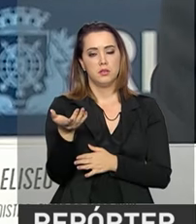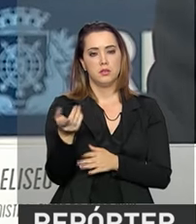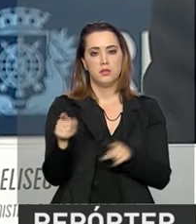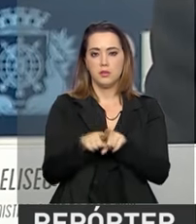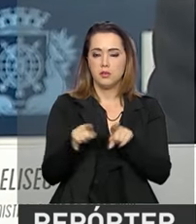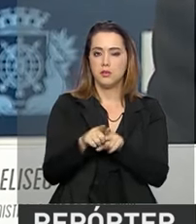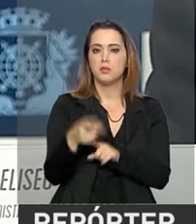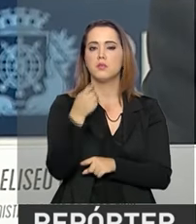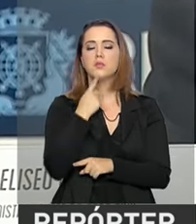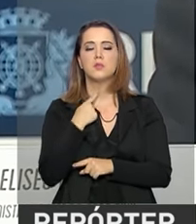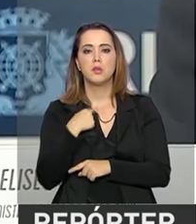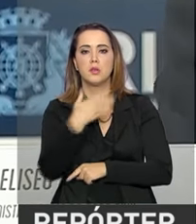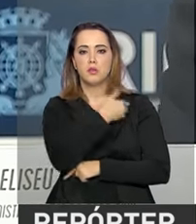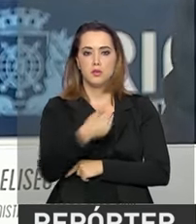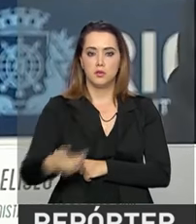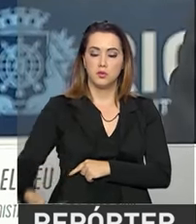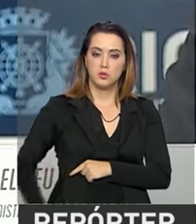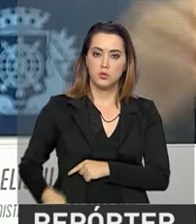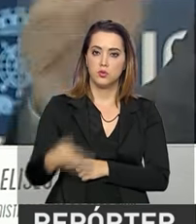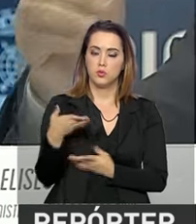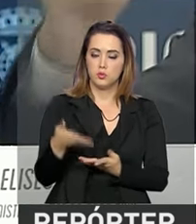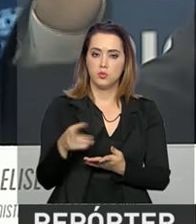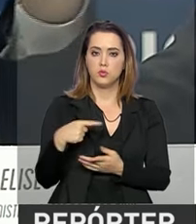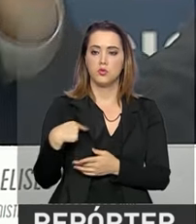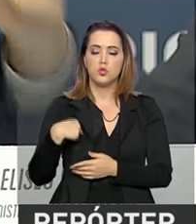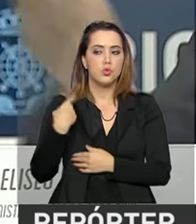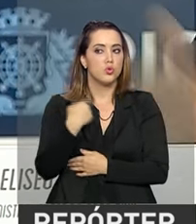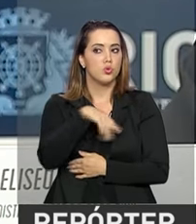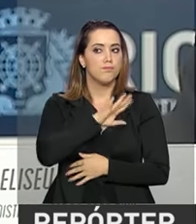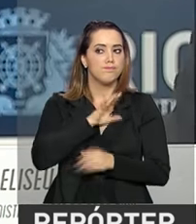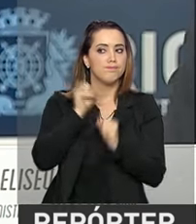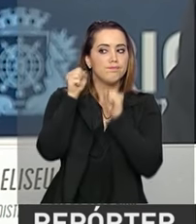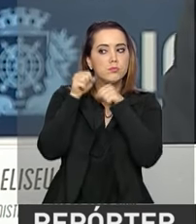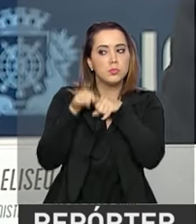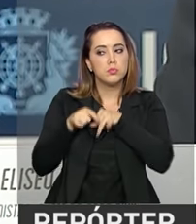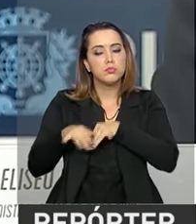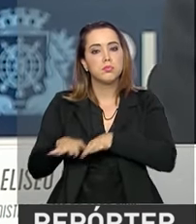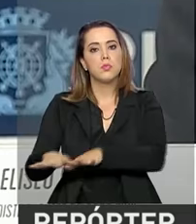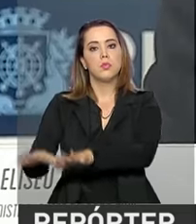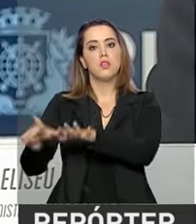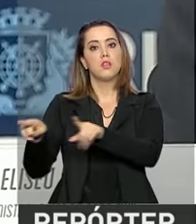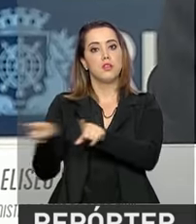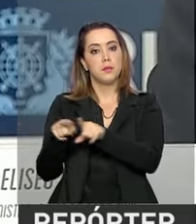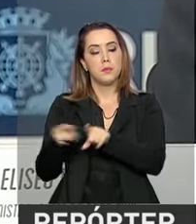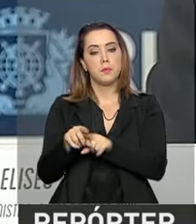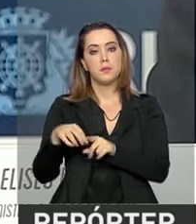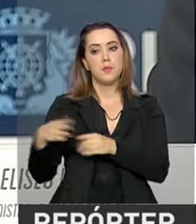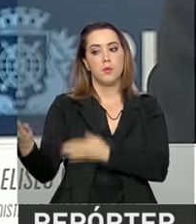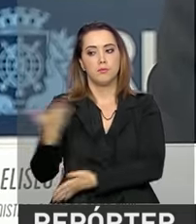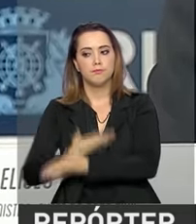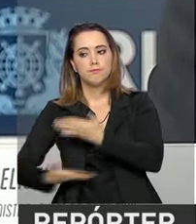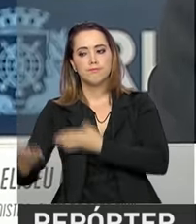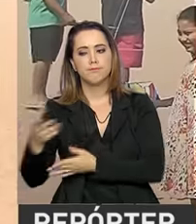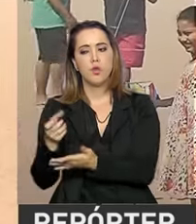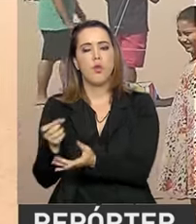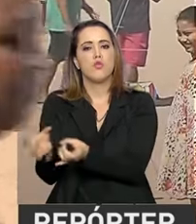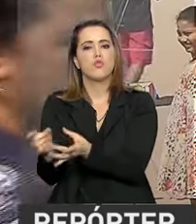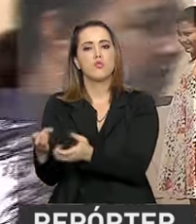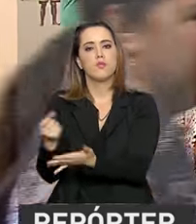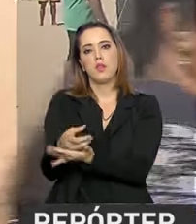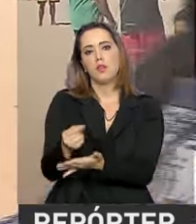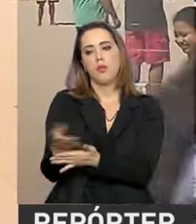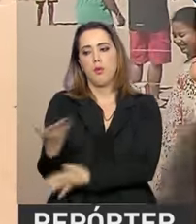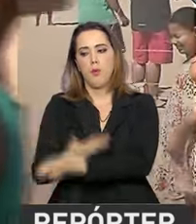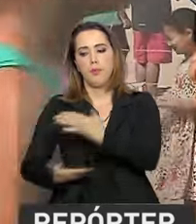Prefeito e sei que é a sua também de nós transmitirmos para as nossas relações internacionais no campo negocial e o